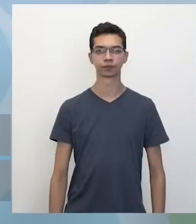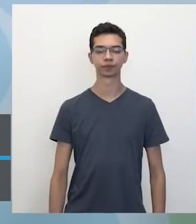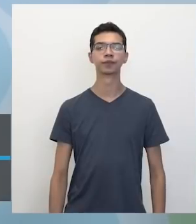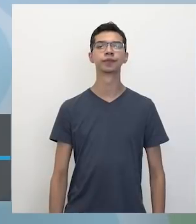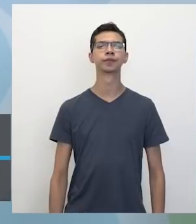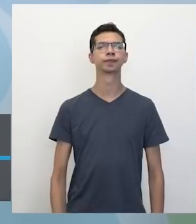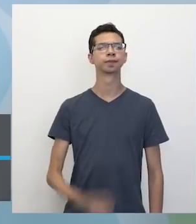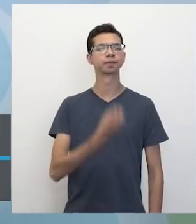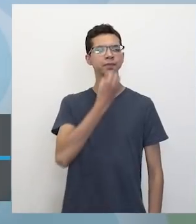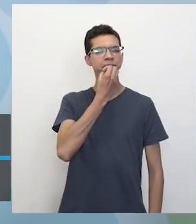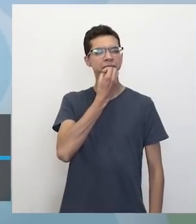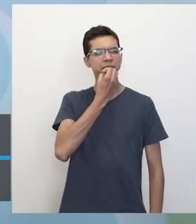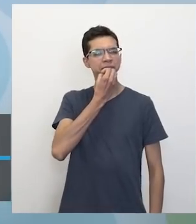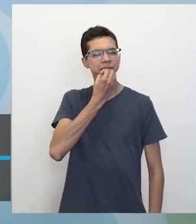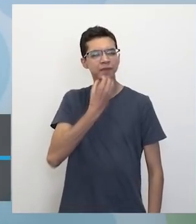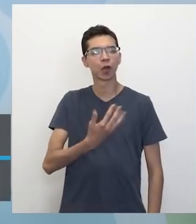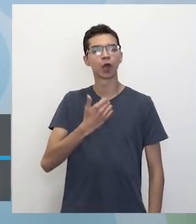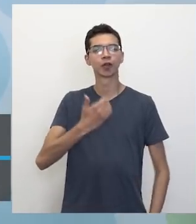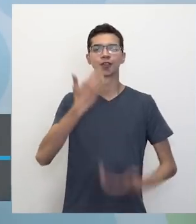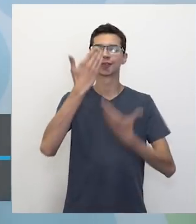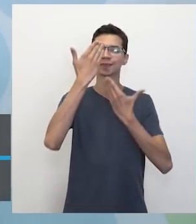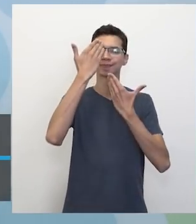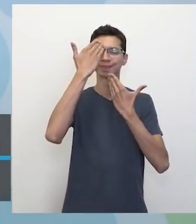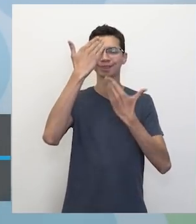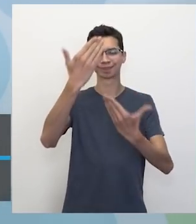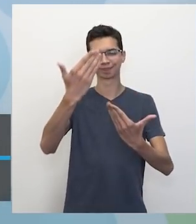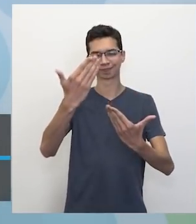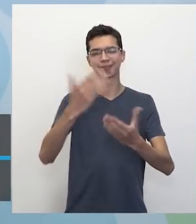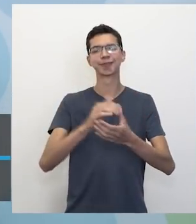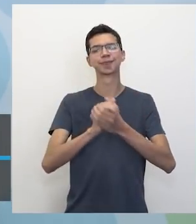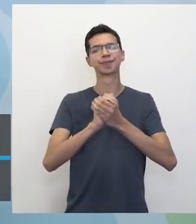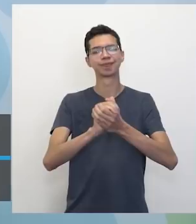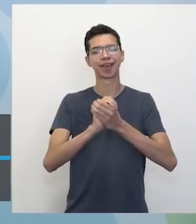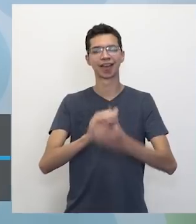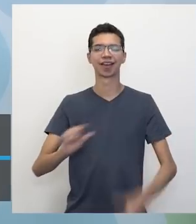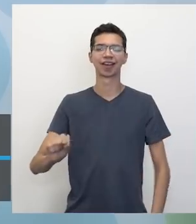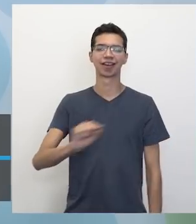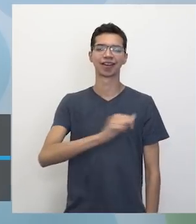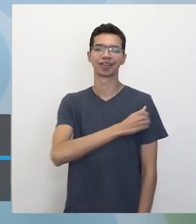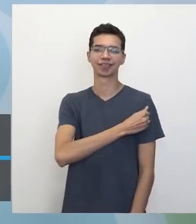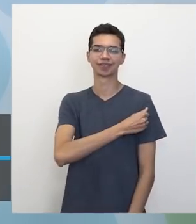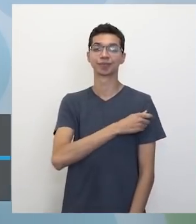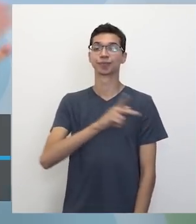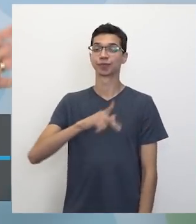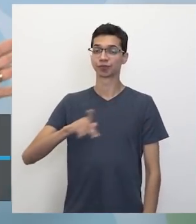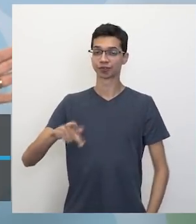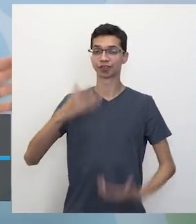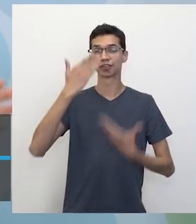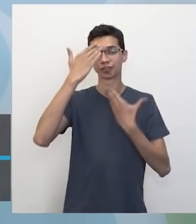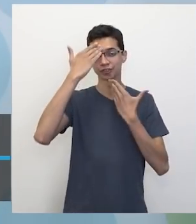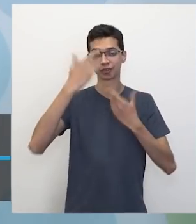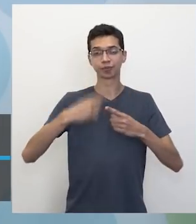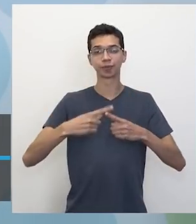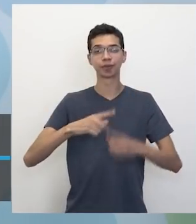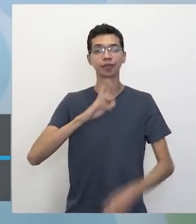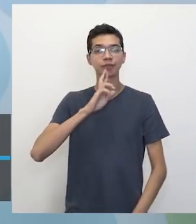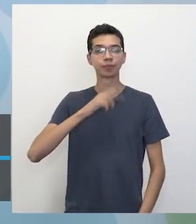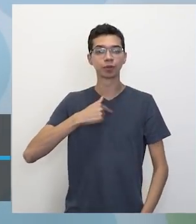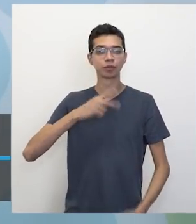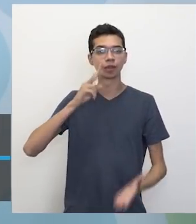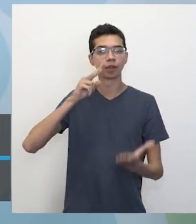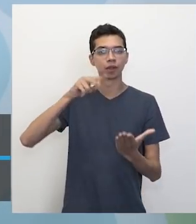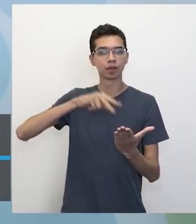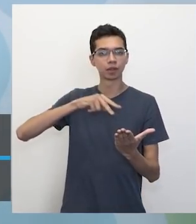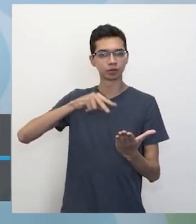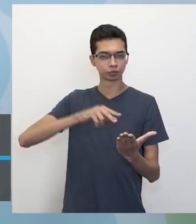Muito bom, parabéns, estudantes, e obrigado, professores, aí por trazer as respostas dos estudantes. Eu vou ler algumas aqui, Georgia,